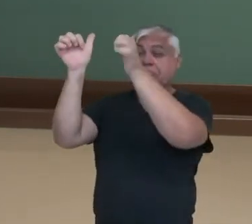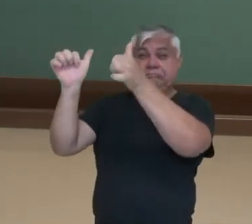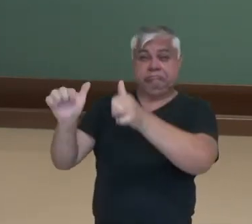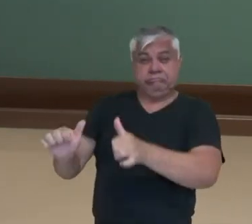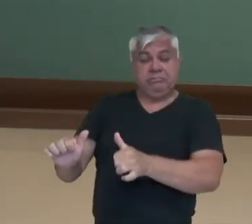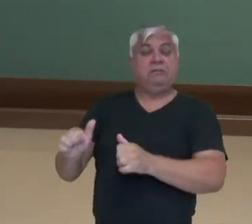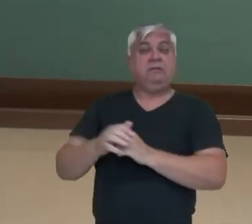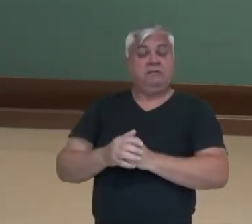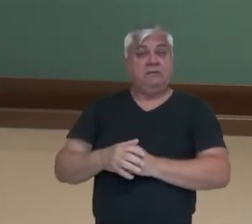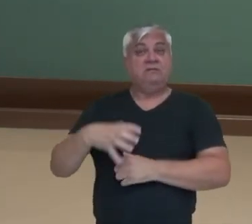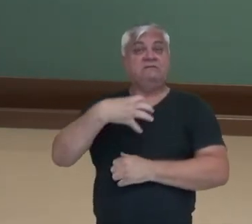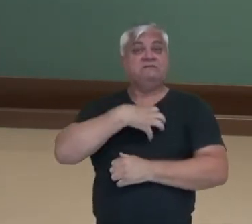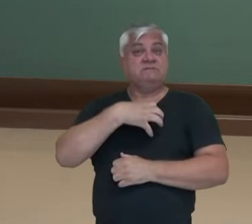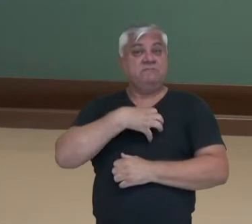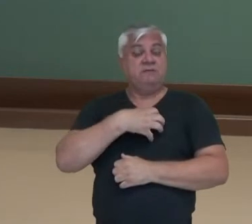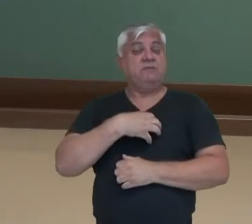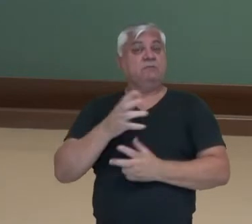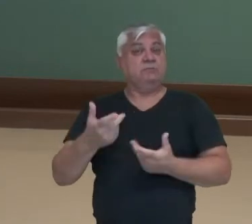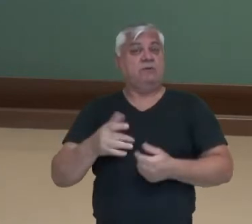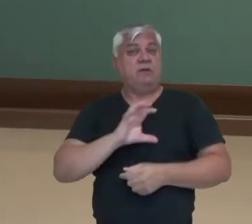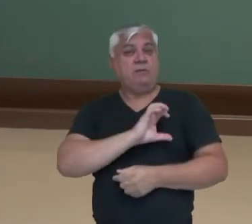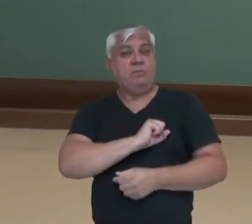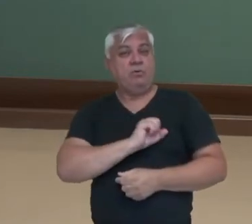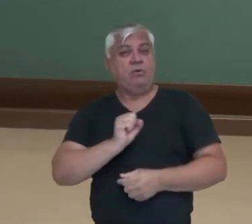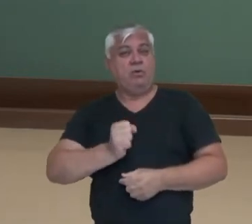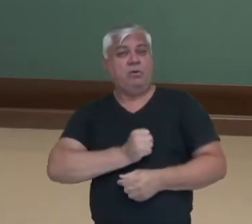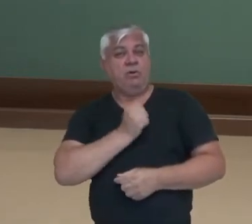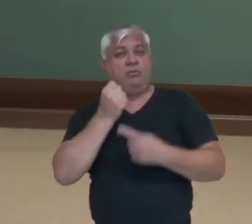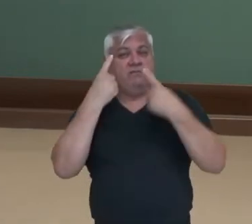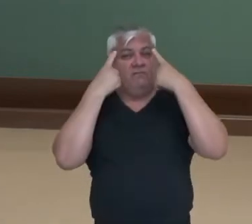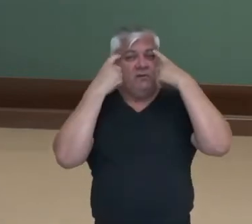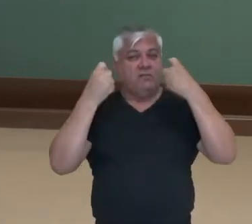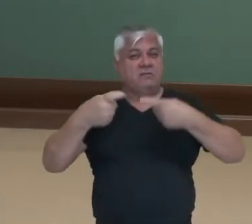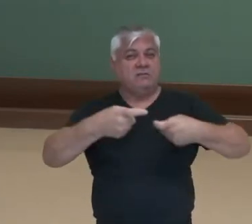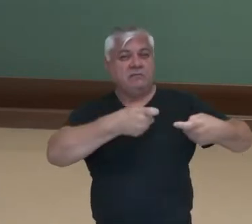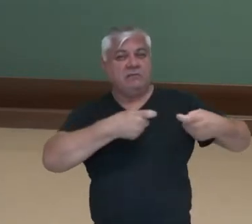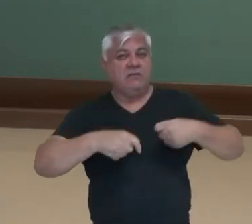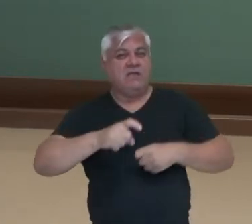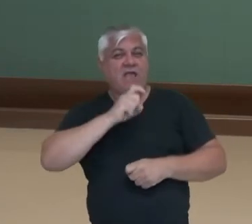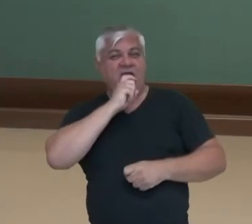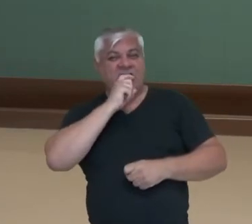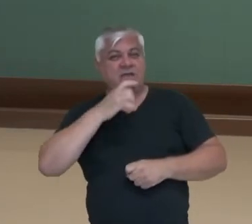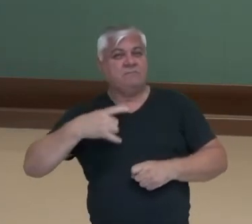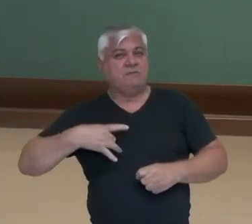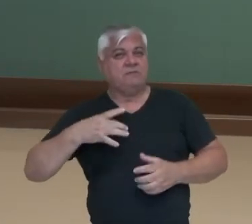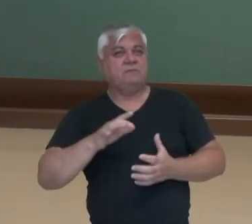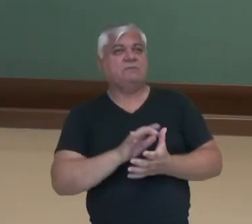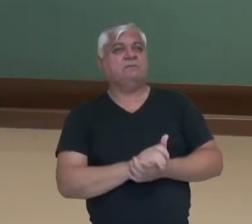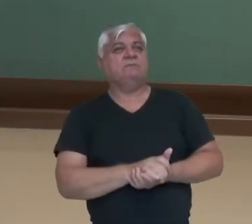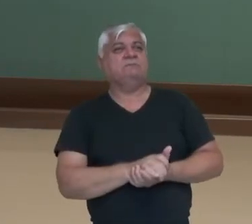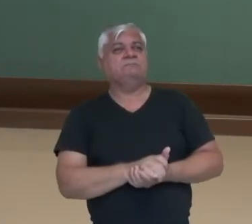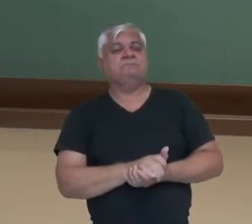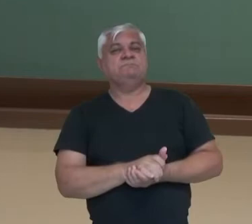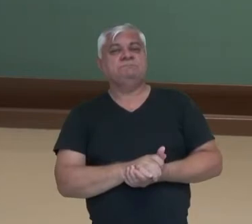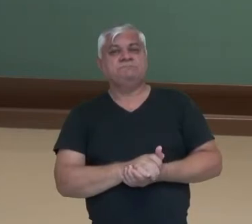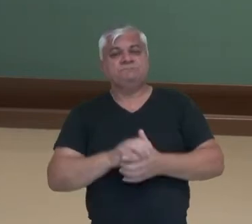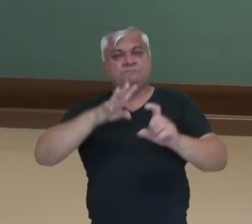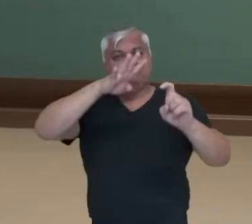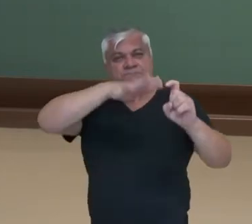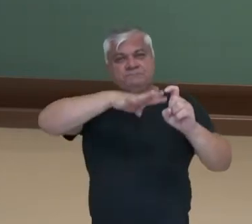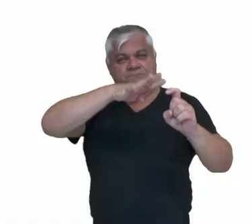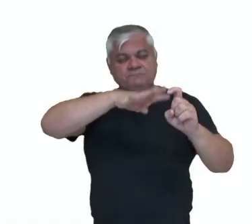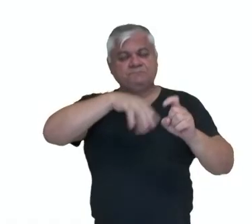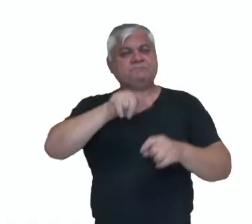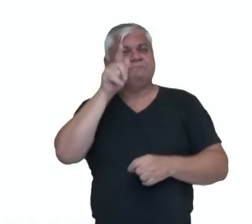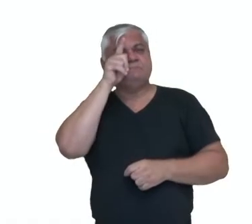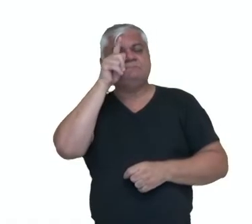tinham sentimentos humanos. Amor, ódio, violência, guerras, inveja e medo. Na mitologia grega